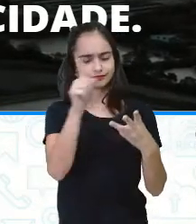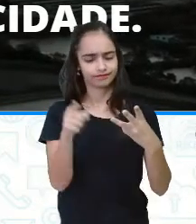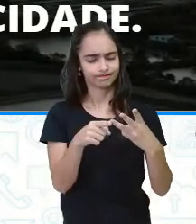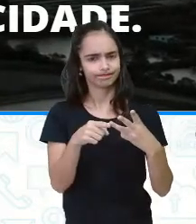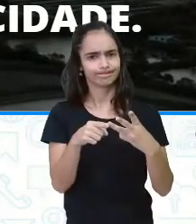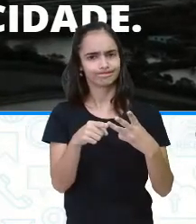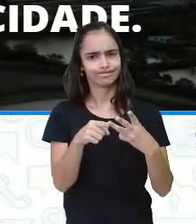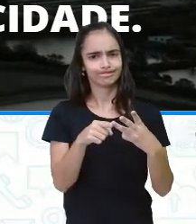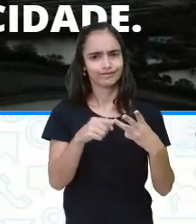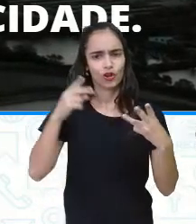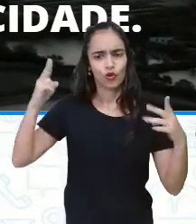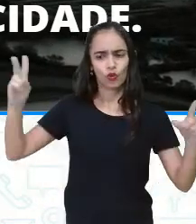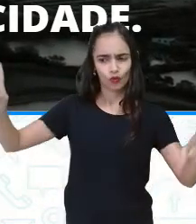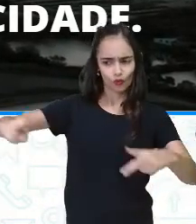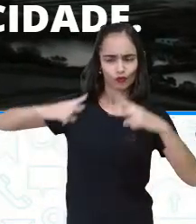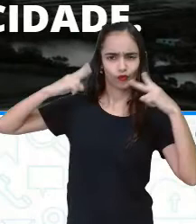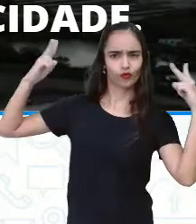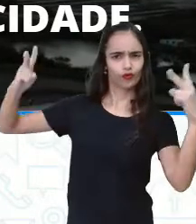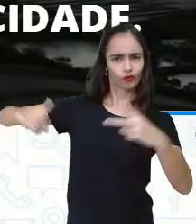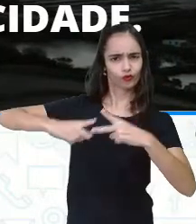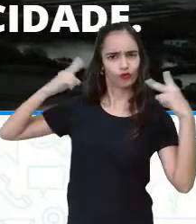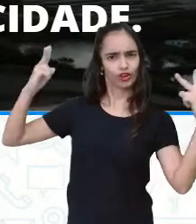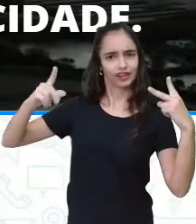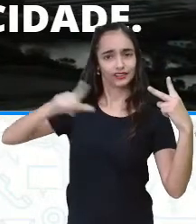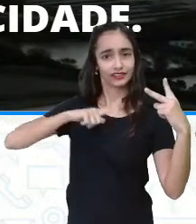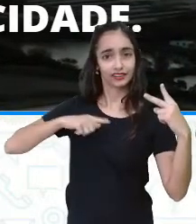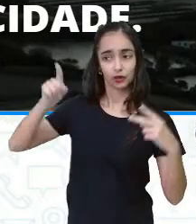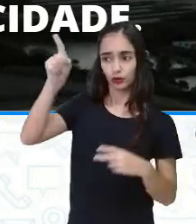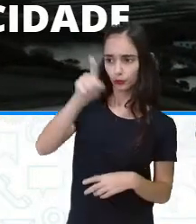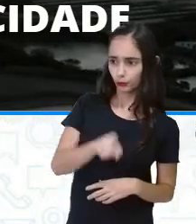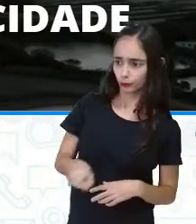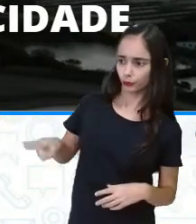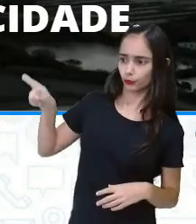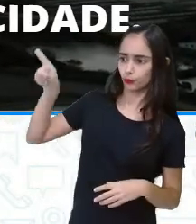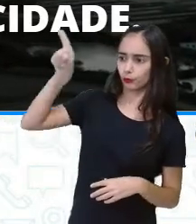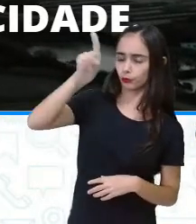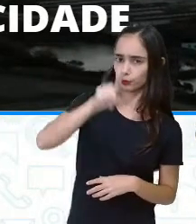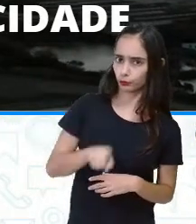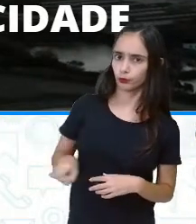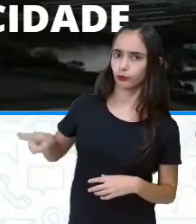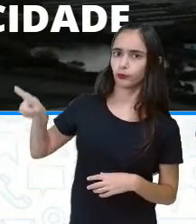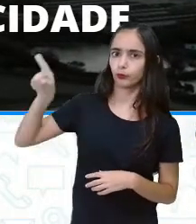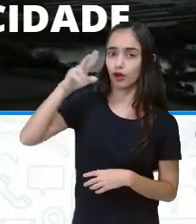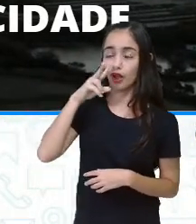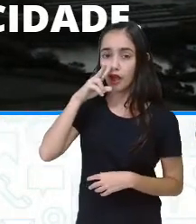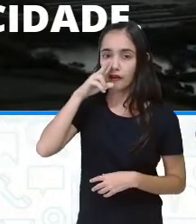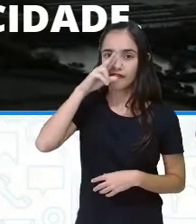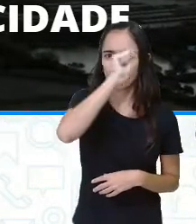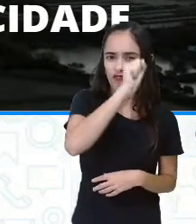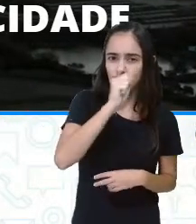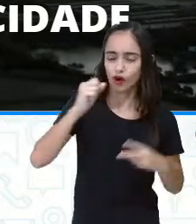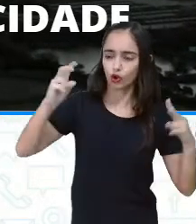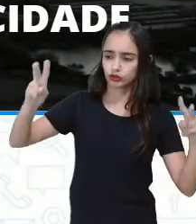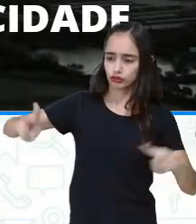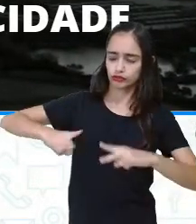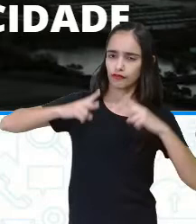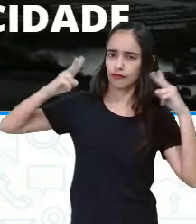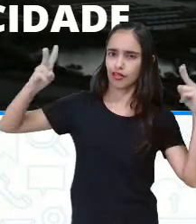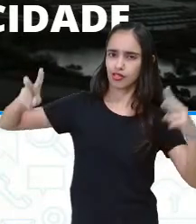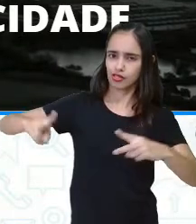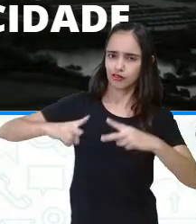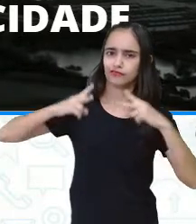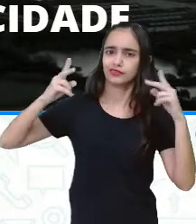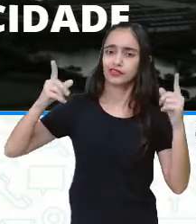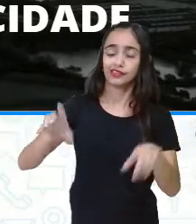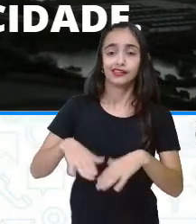eólica. Os ventos giram as hélices, então eólica é através do vento. A força do vento. Então, essas hélices